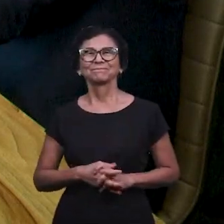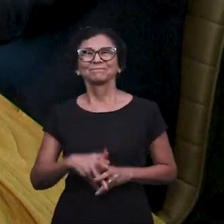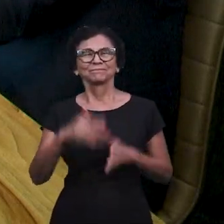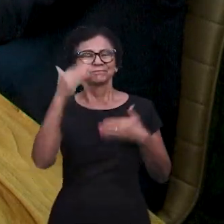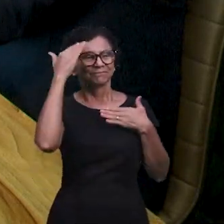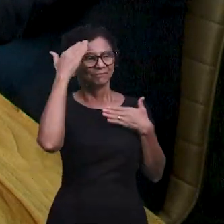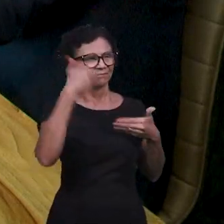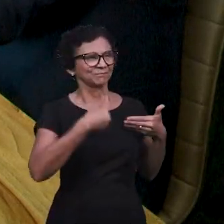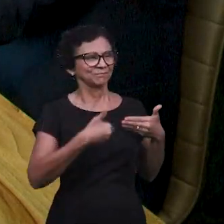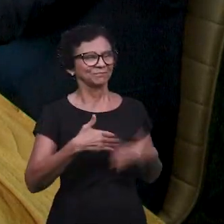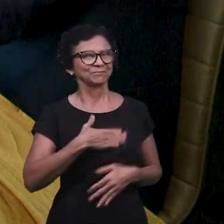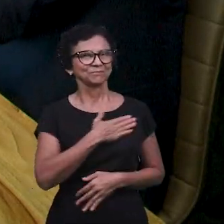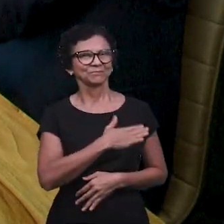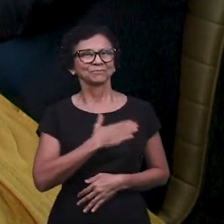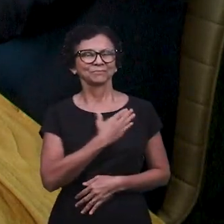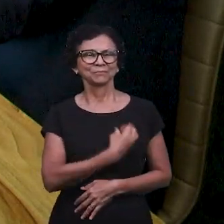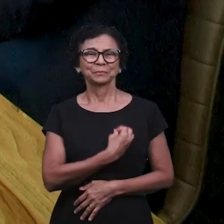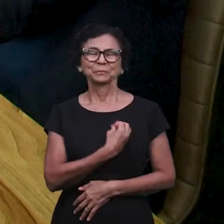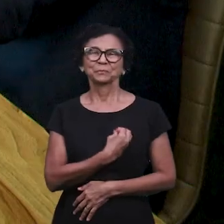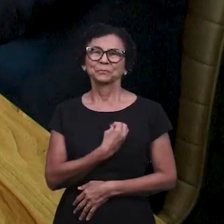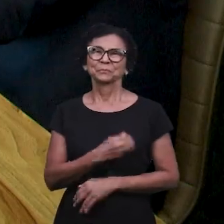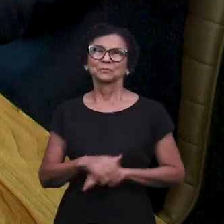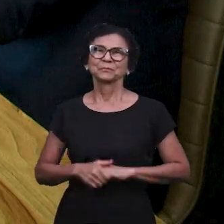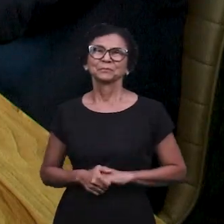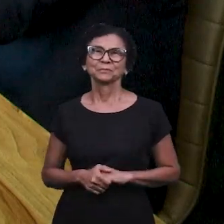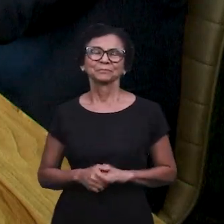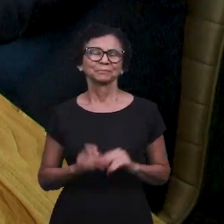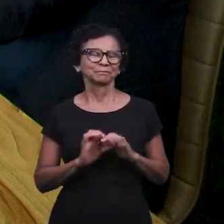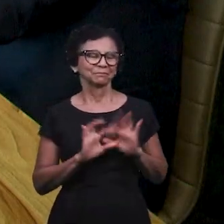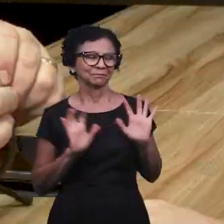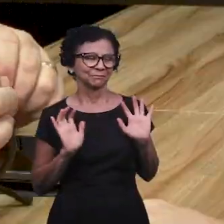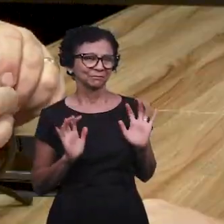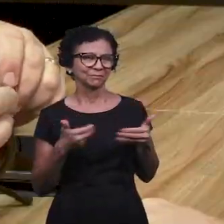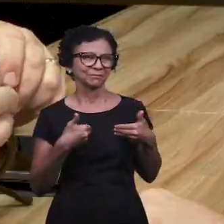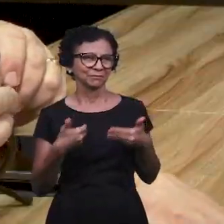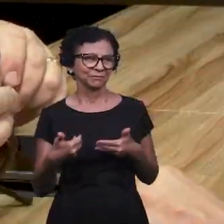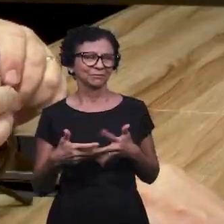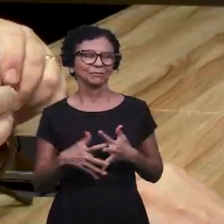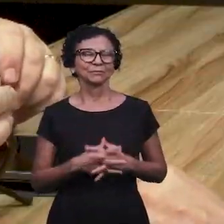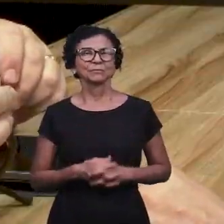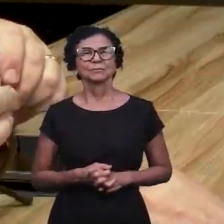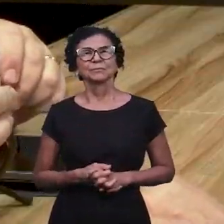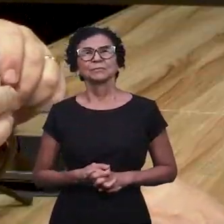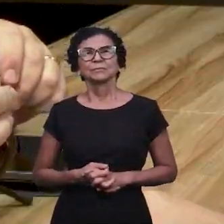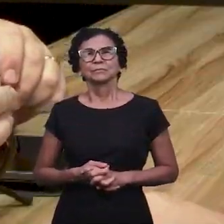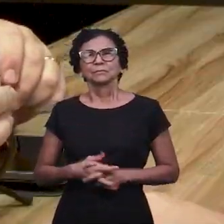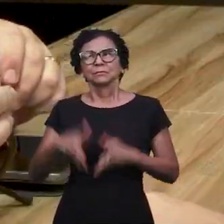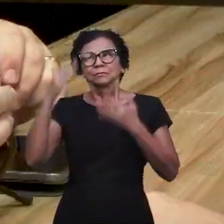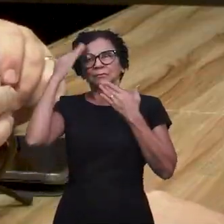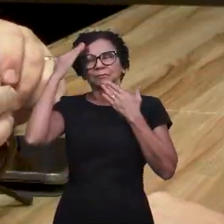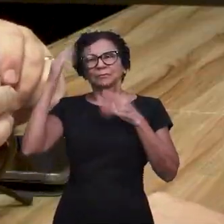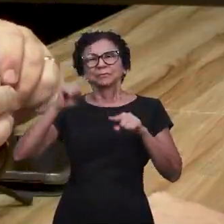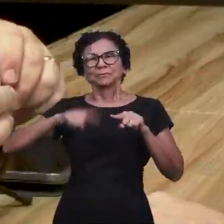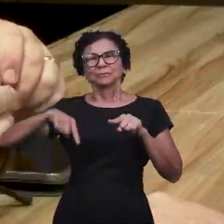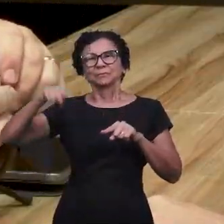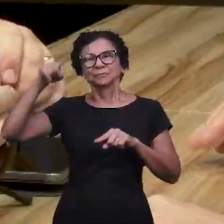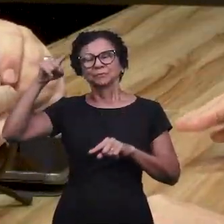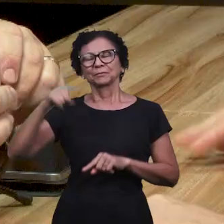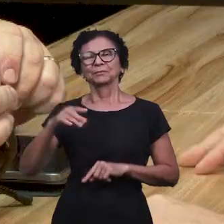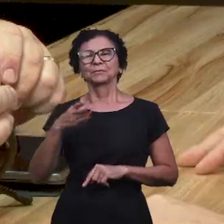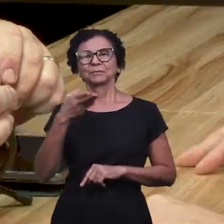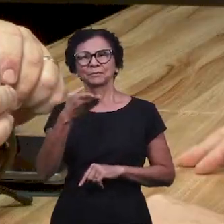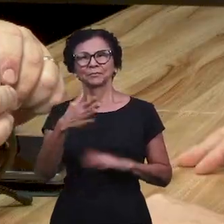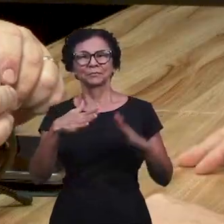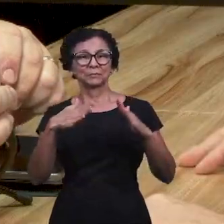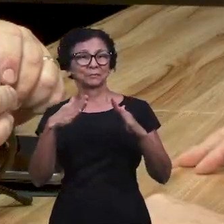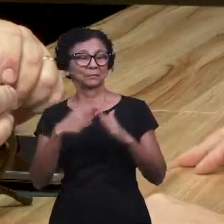agradeço o convite, foi um prazer participar e fico à disposição. Perfeito. Nós gostaríamos de agradecer a sua audiência, você que esteve em casa e está